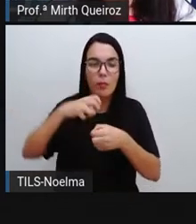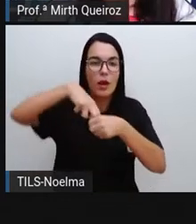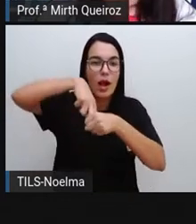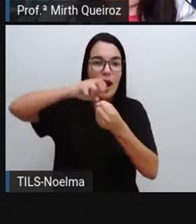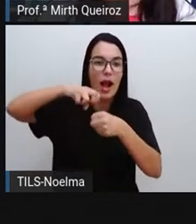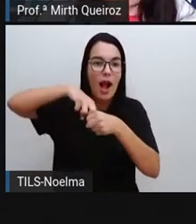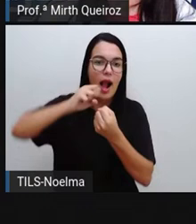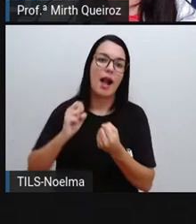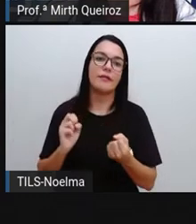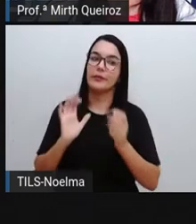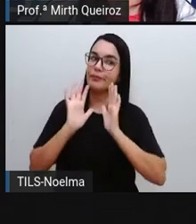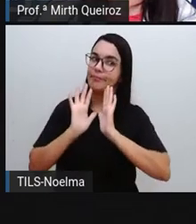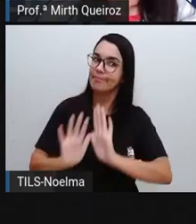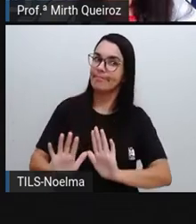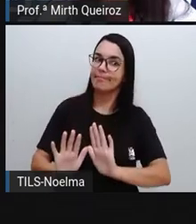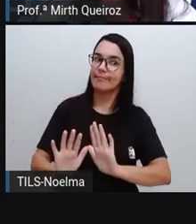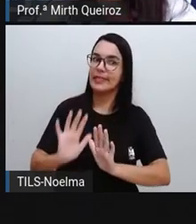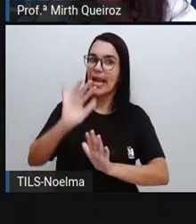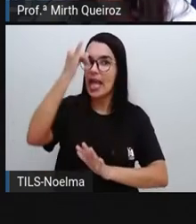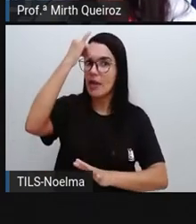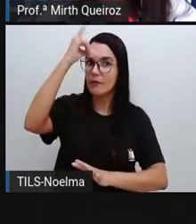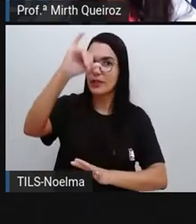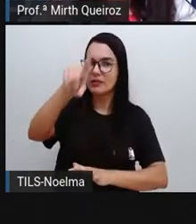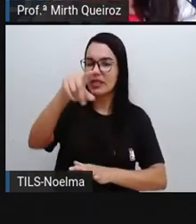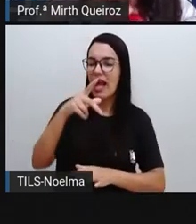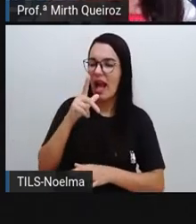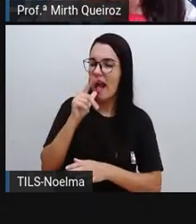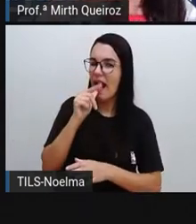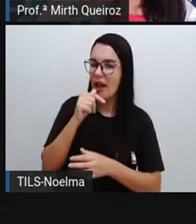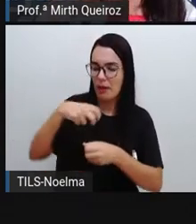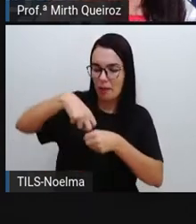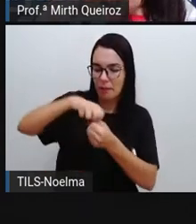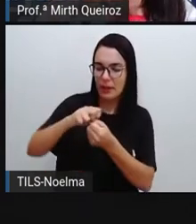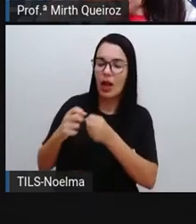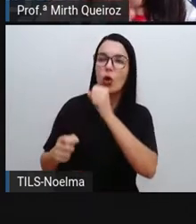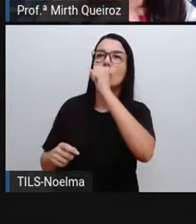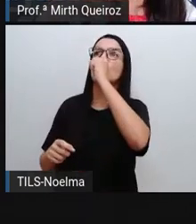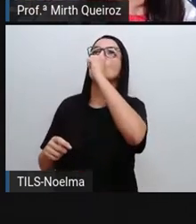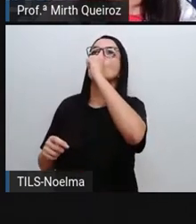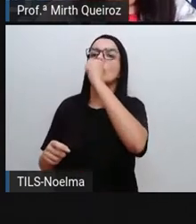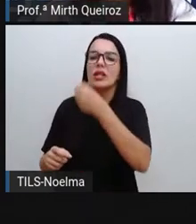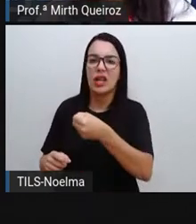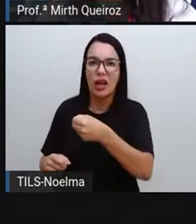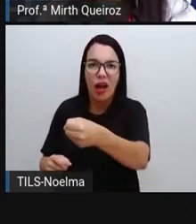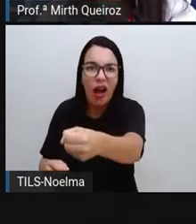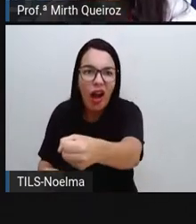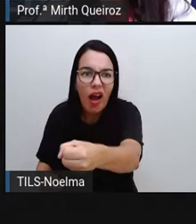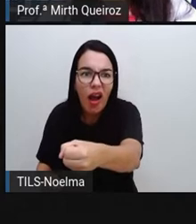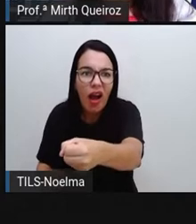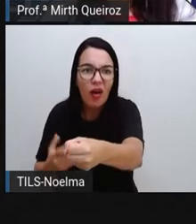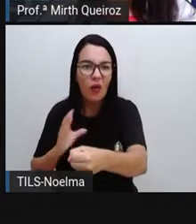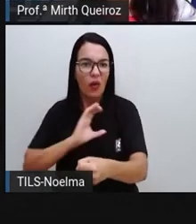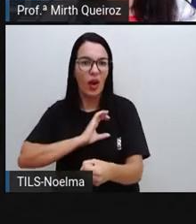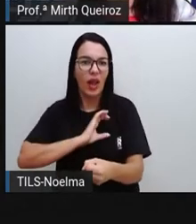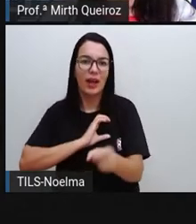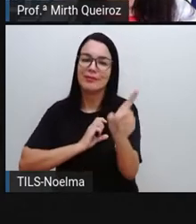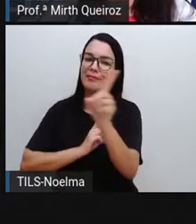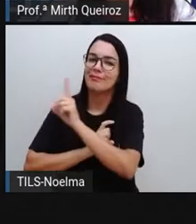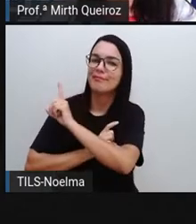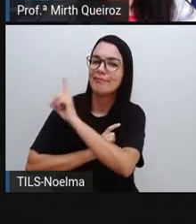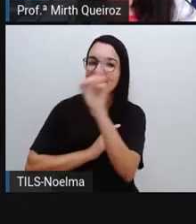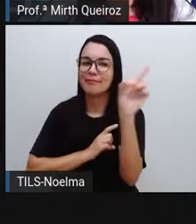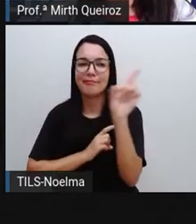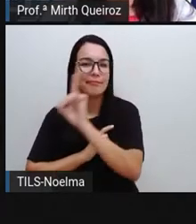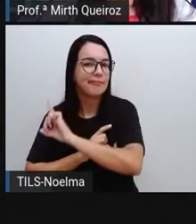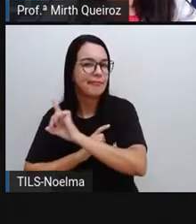que costuma pegar a garrafinha de água, você quer água? E aí colocou na sua boca ali, quer emprestar o coleguinha. Não pode também compartilhar,